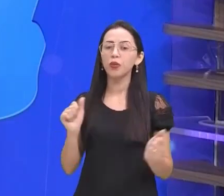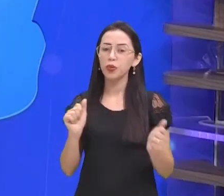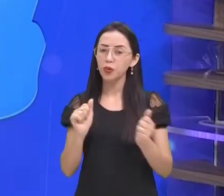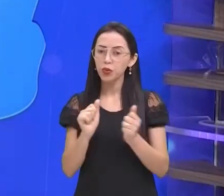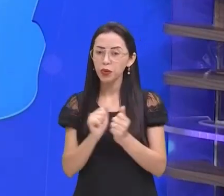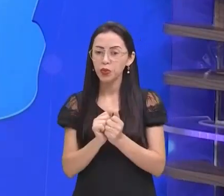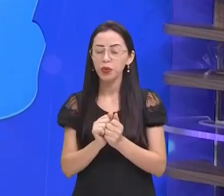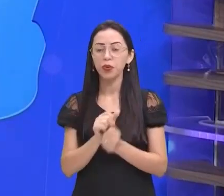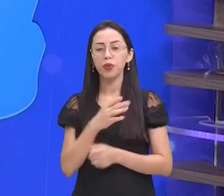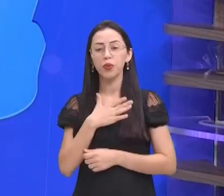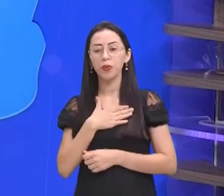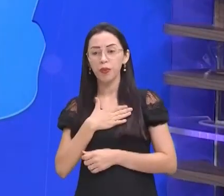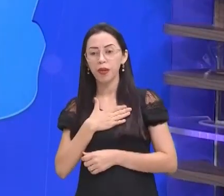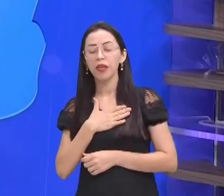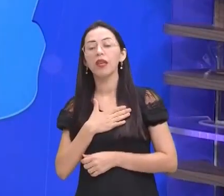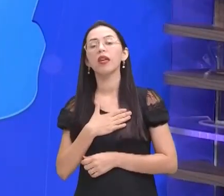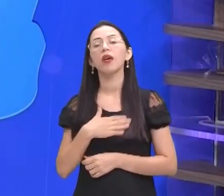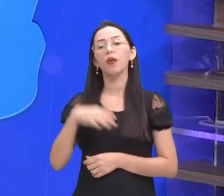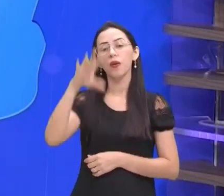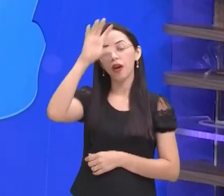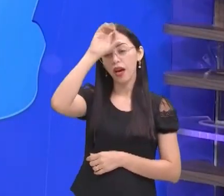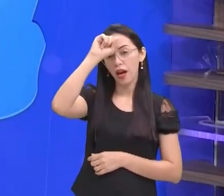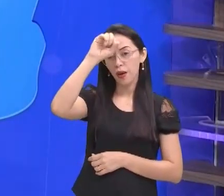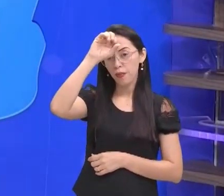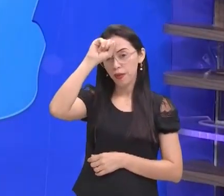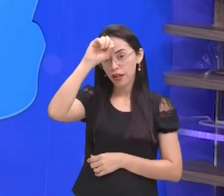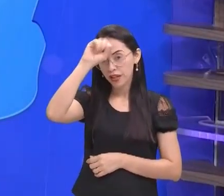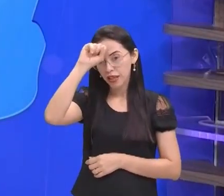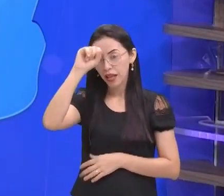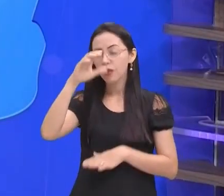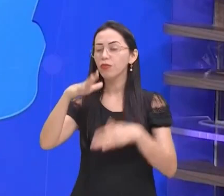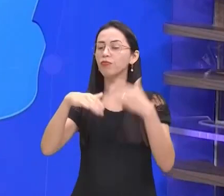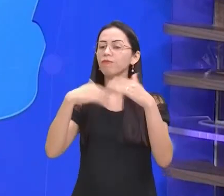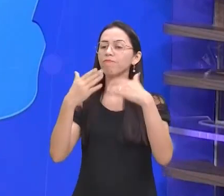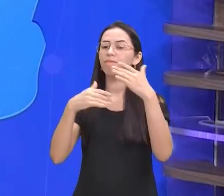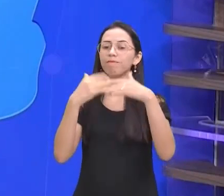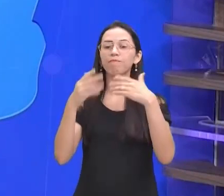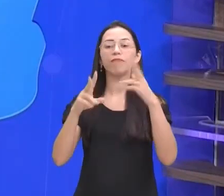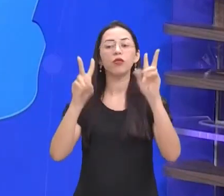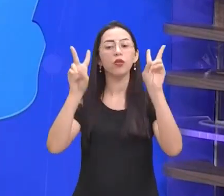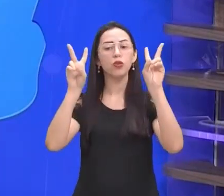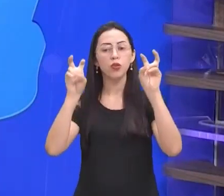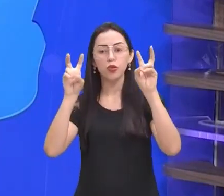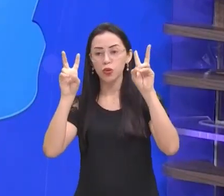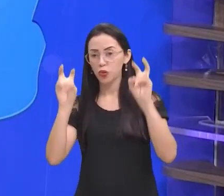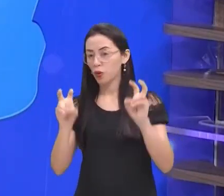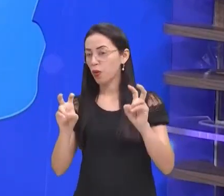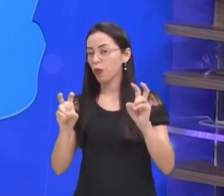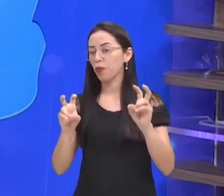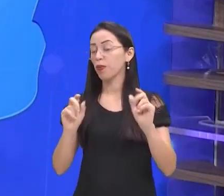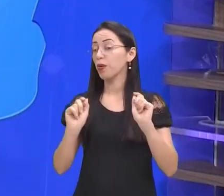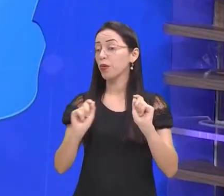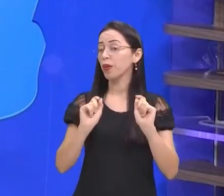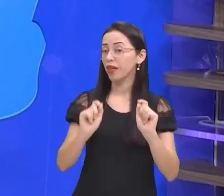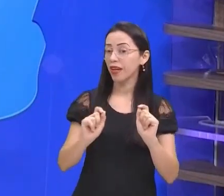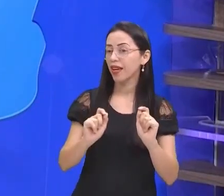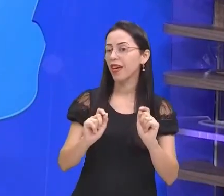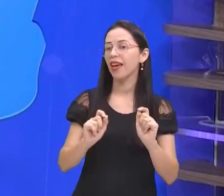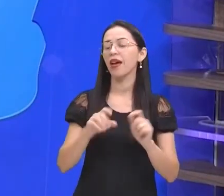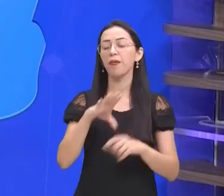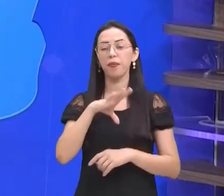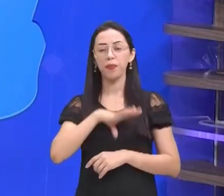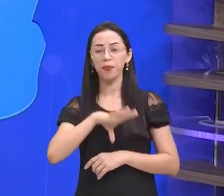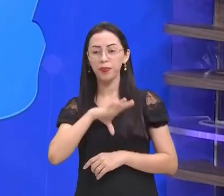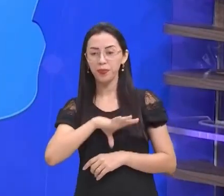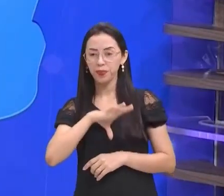comigo, sabendo, aprendendo mais ainda os mistérios e as aventuras da língua